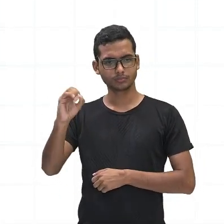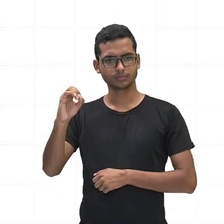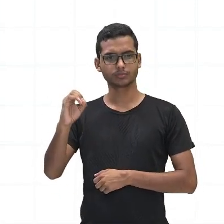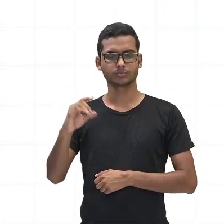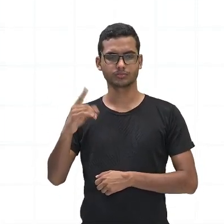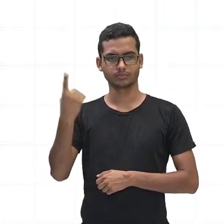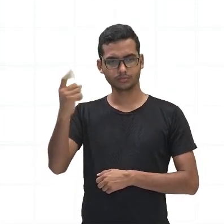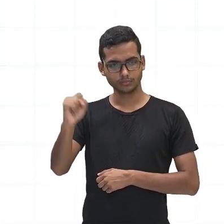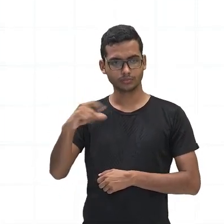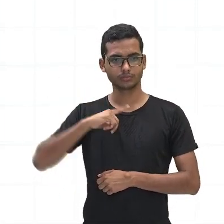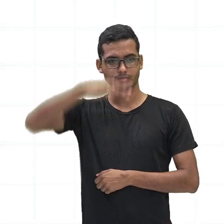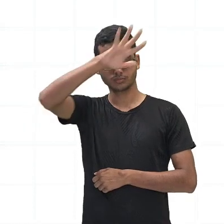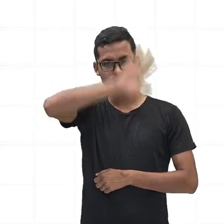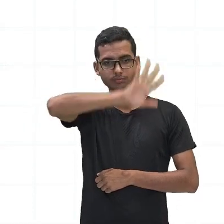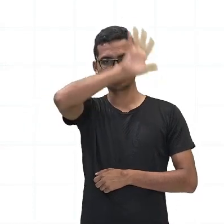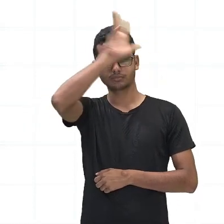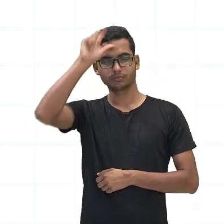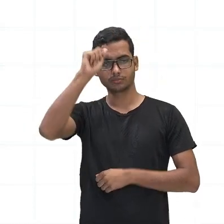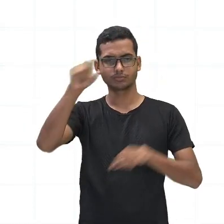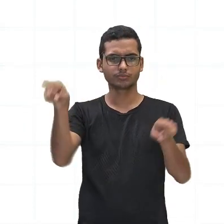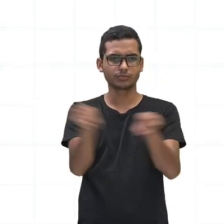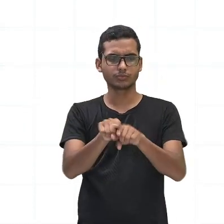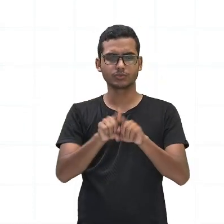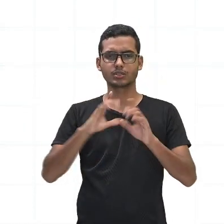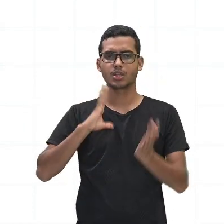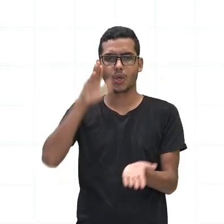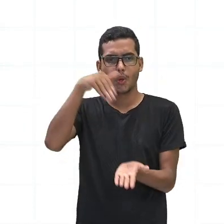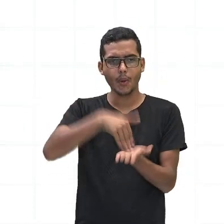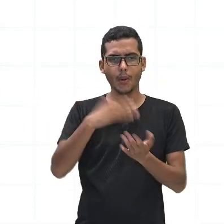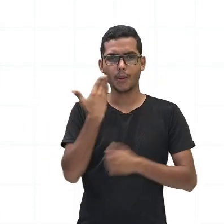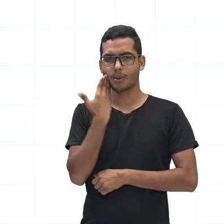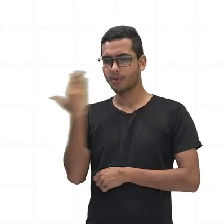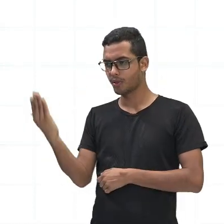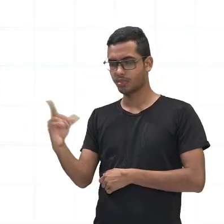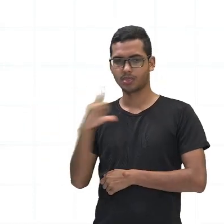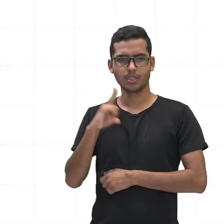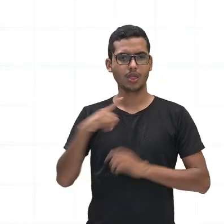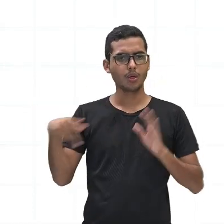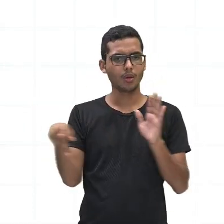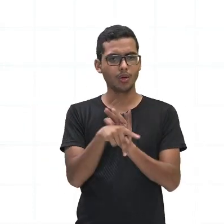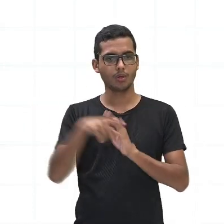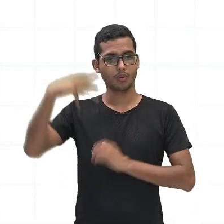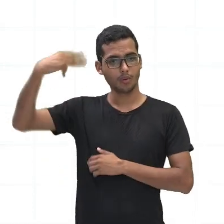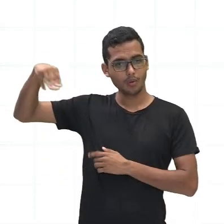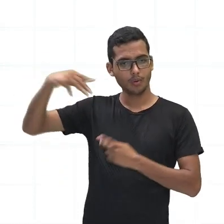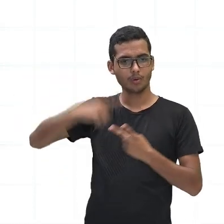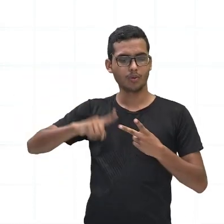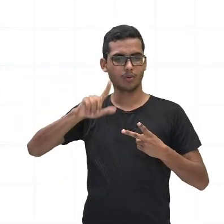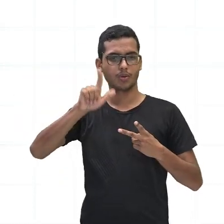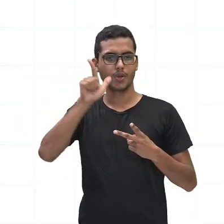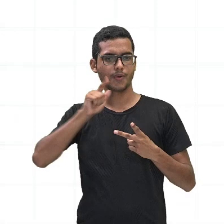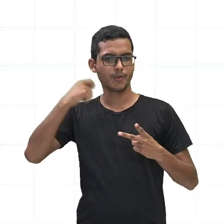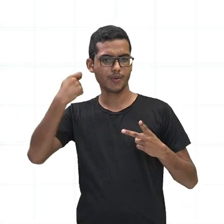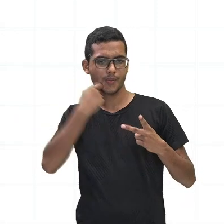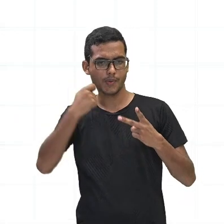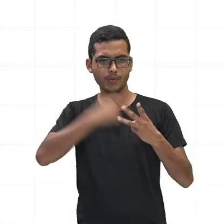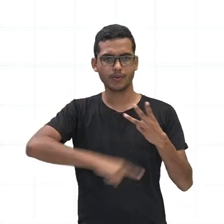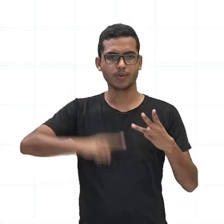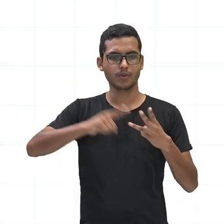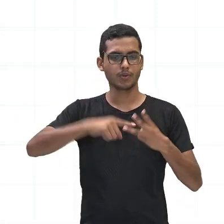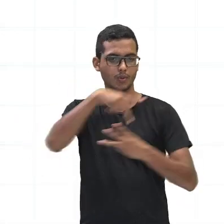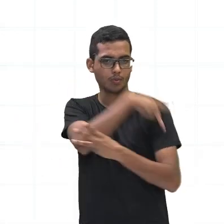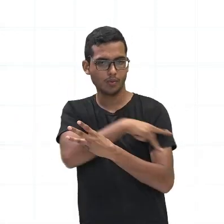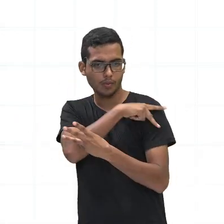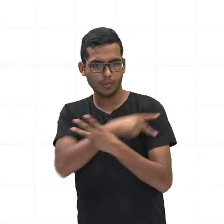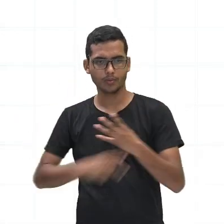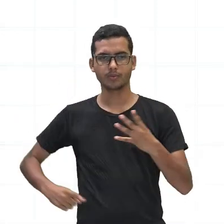nosso estado, o Amazonas, e as últimas posições, né, onde a gente tem o Maranhão, Alagoas, Amapá, Piauí.